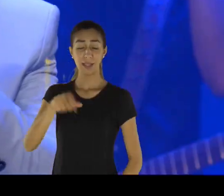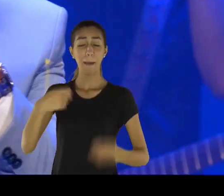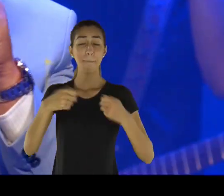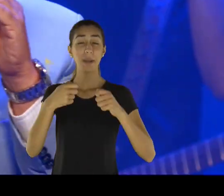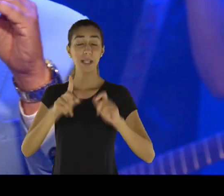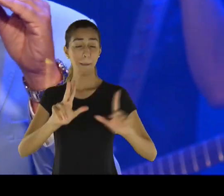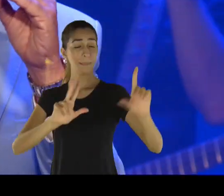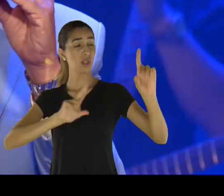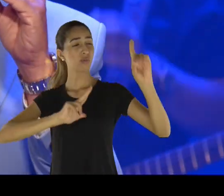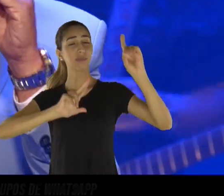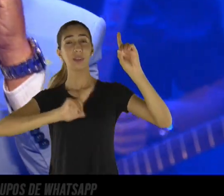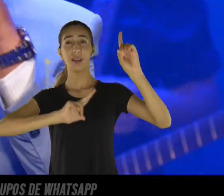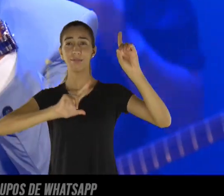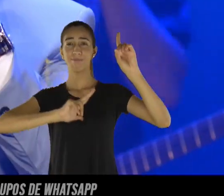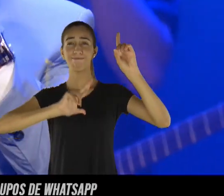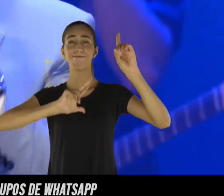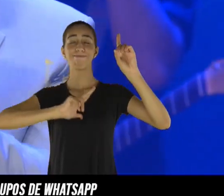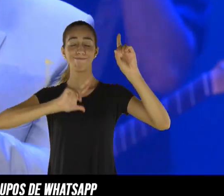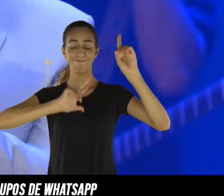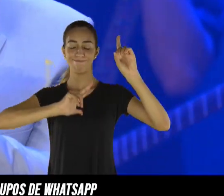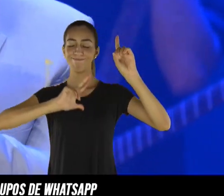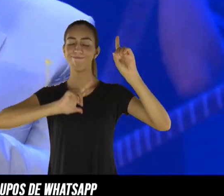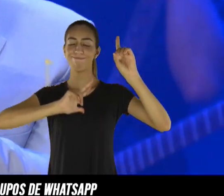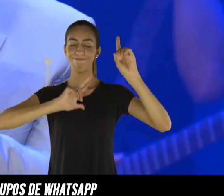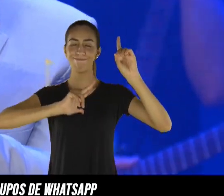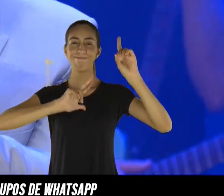vai, não, você não tem aonde apelar.